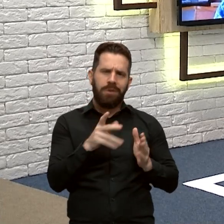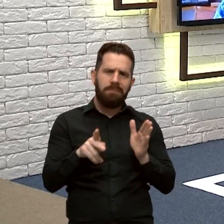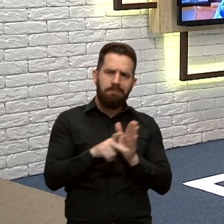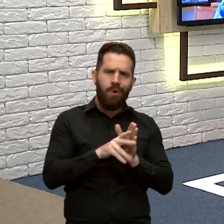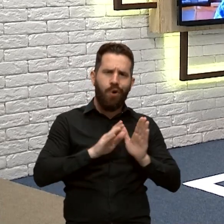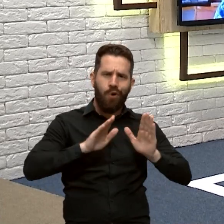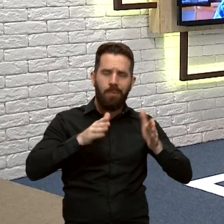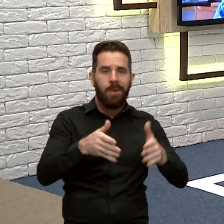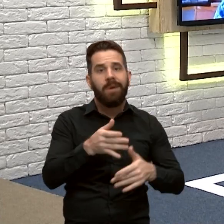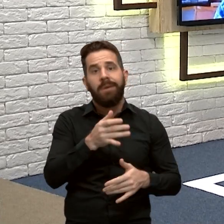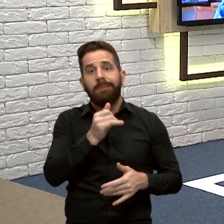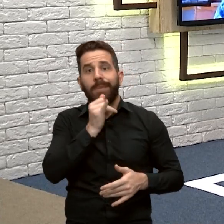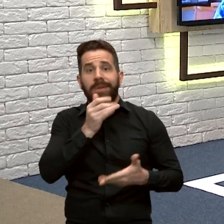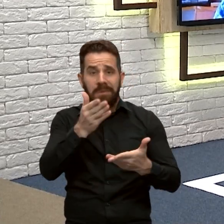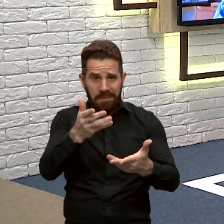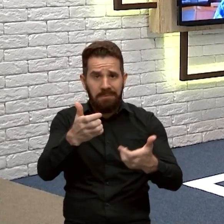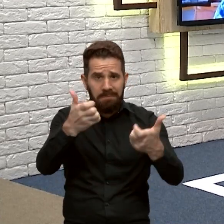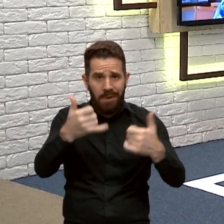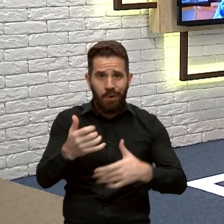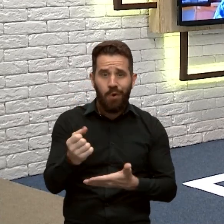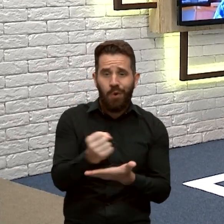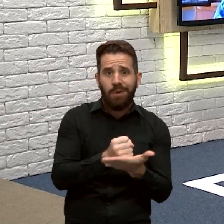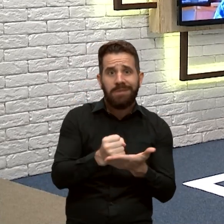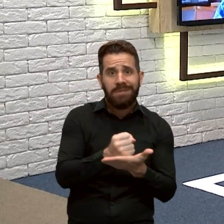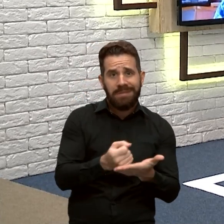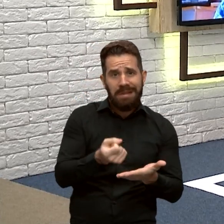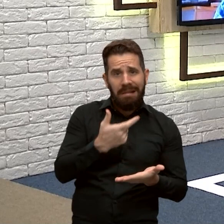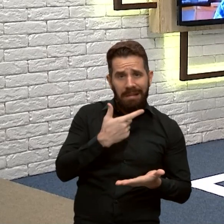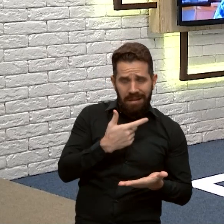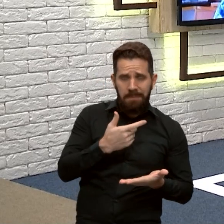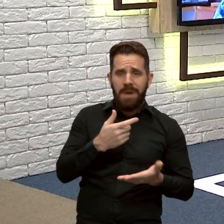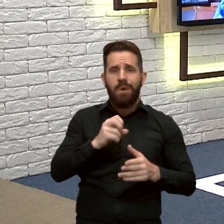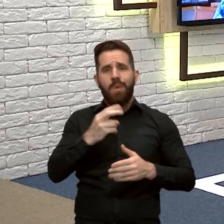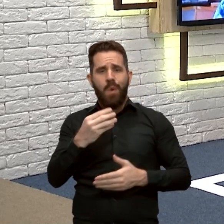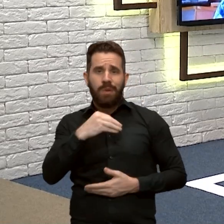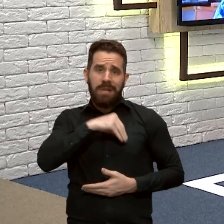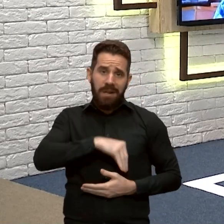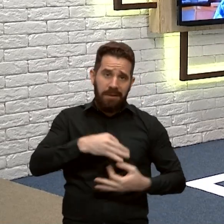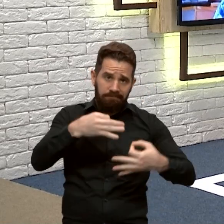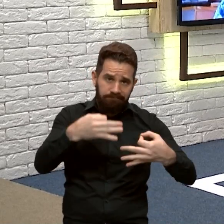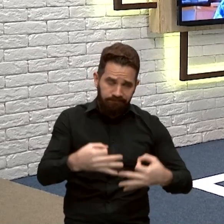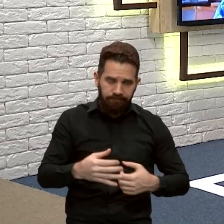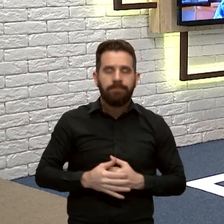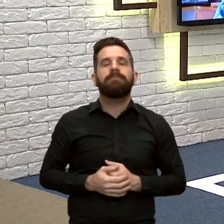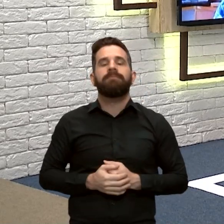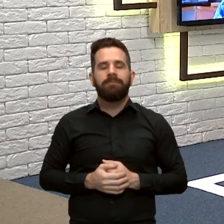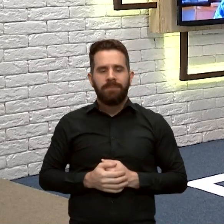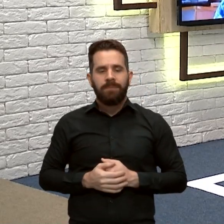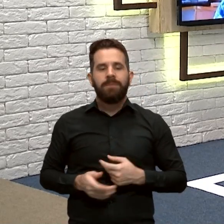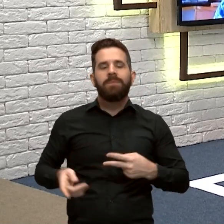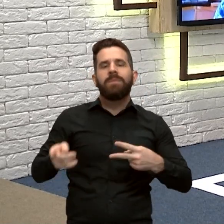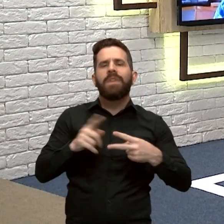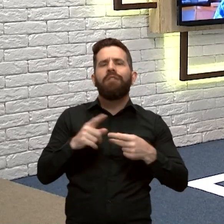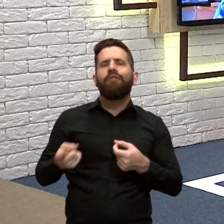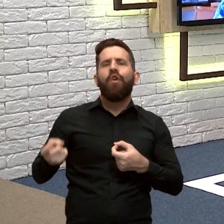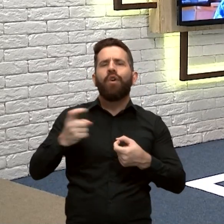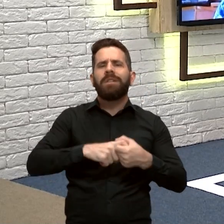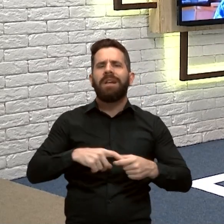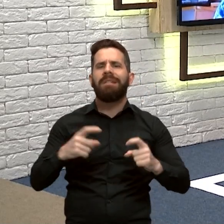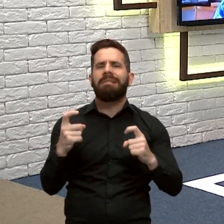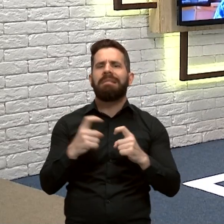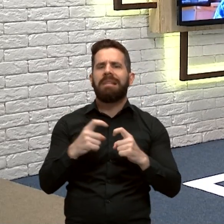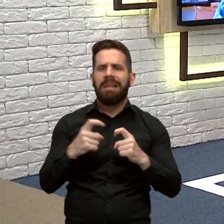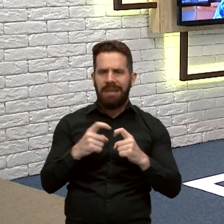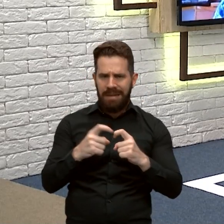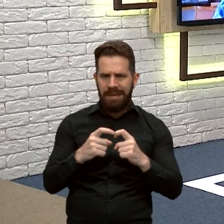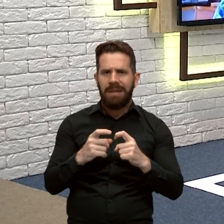né, como a senhora mesmo destacou, né, a um salário digno. Bom, mas falando mais sobre a questão médica com o professor Ricardo, o senhor falou do climatério,